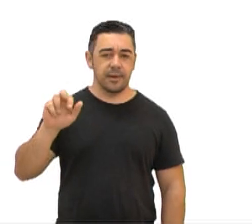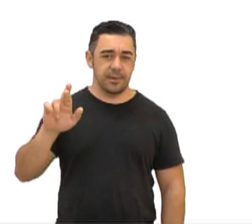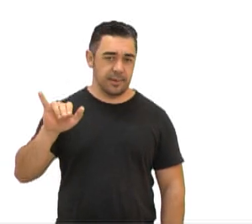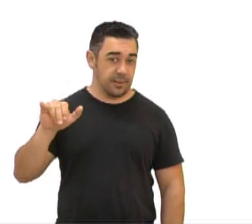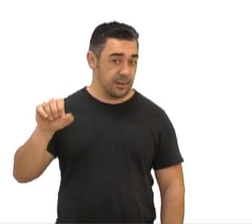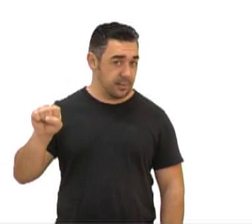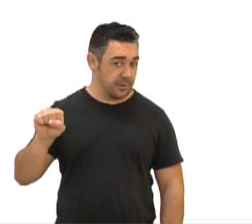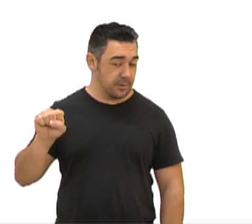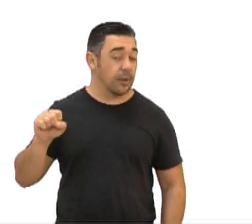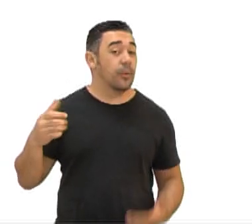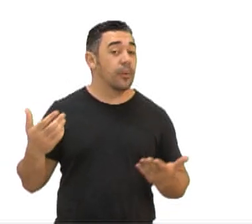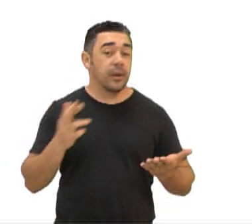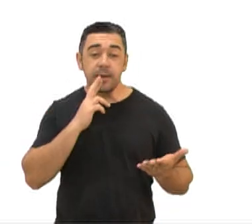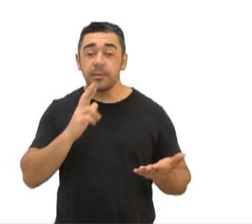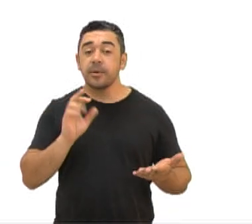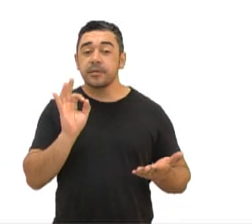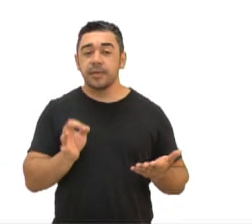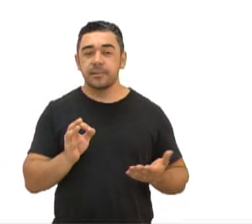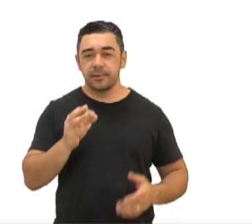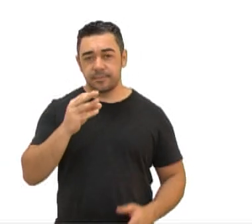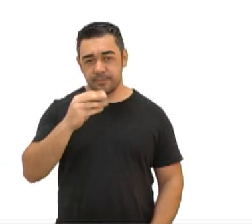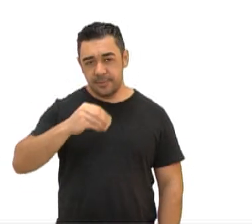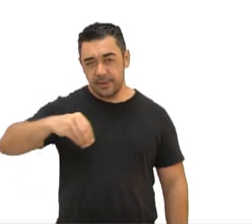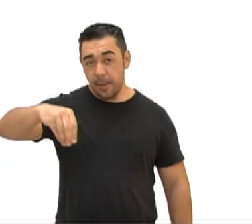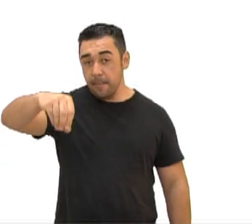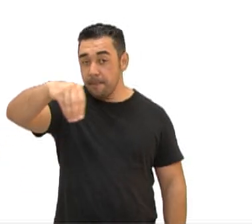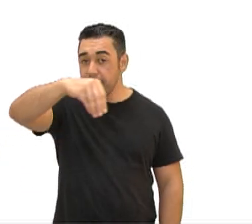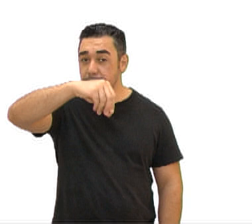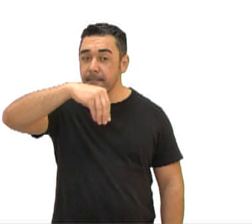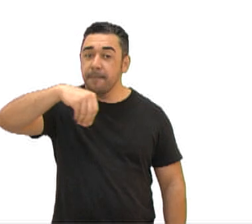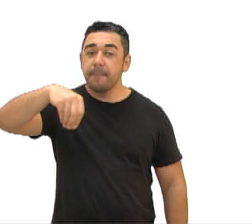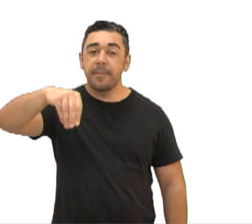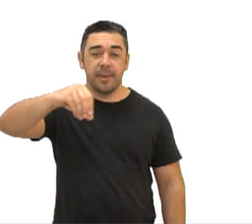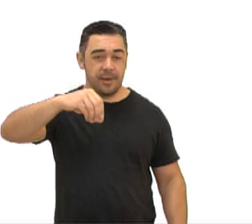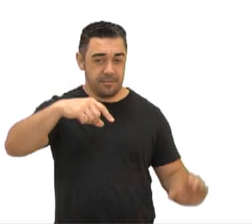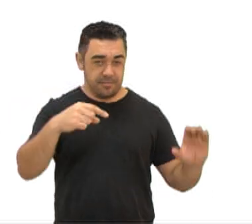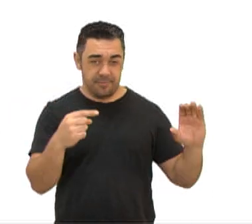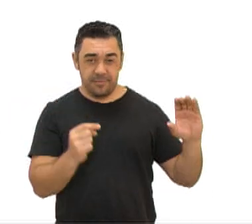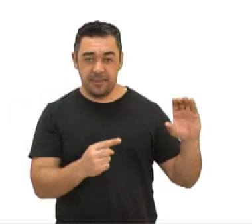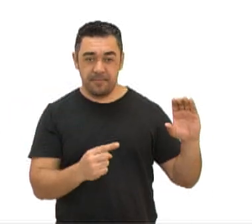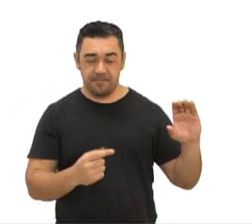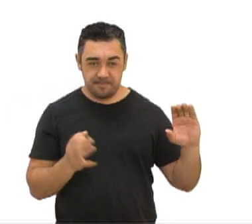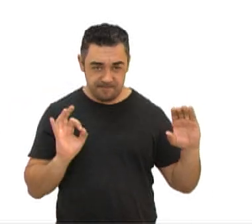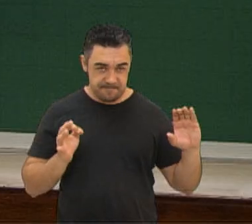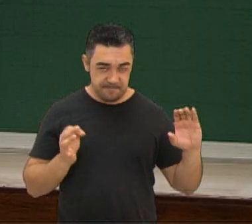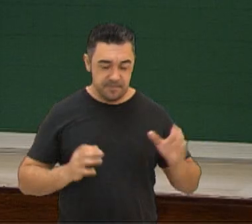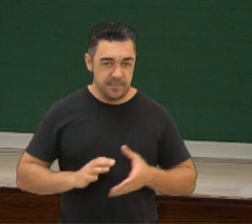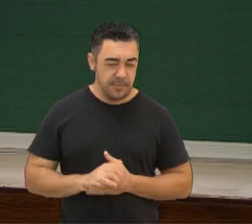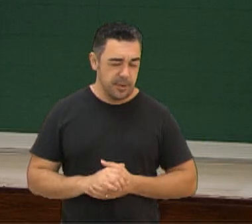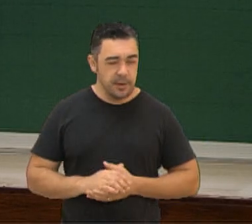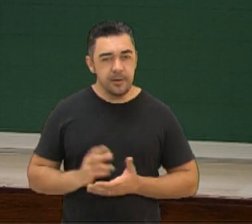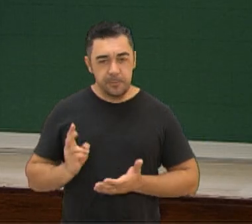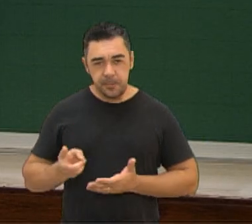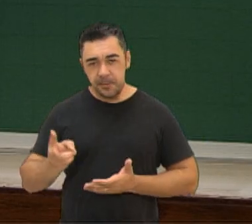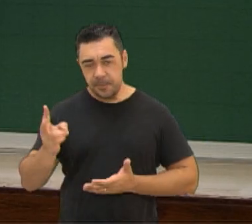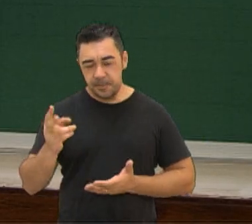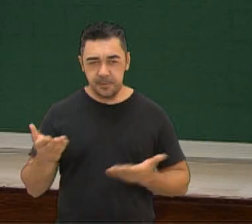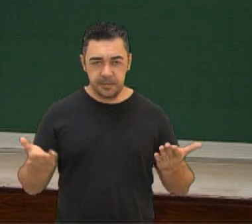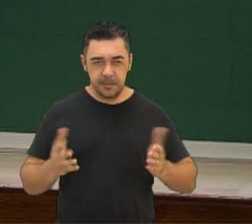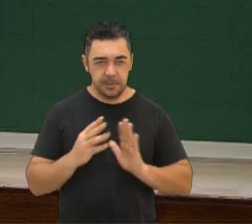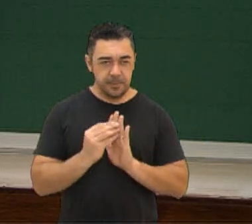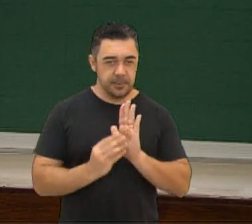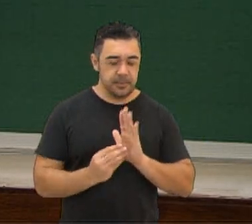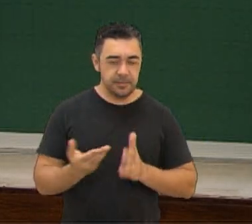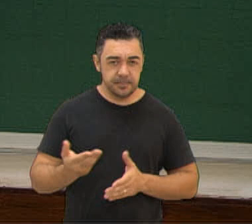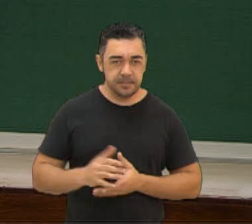E a resposta correta é C. Especiarias são temperos. Bom, vamos continuar com o nosso